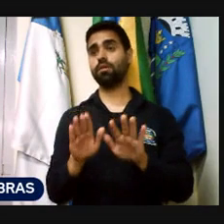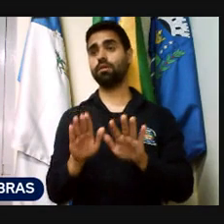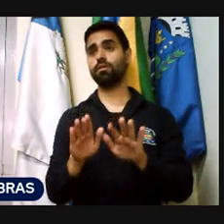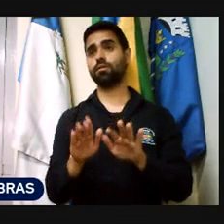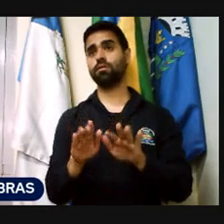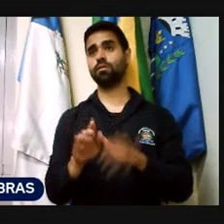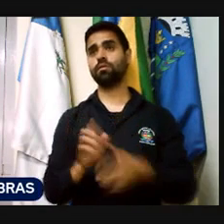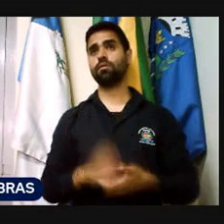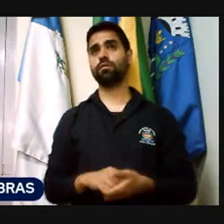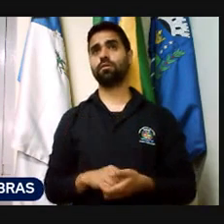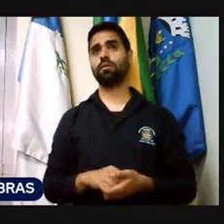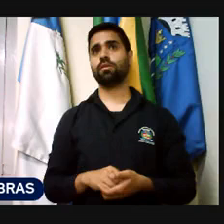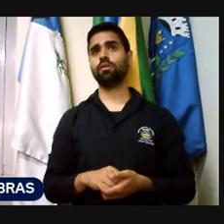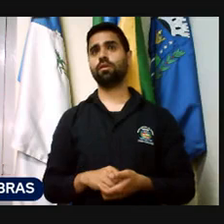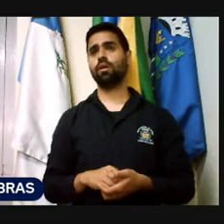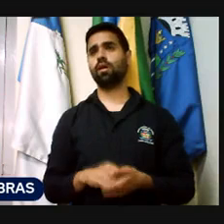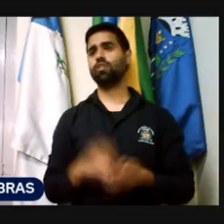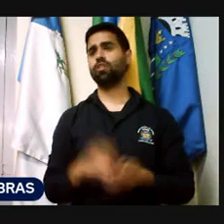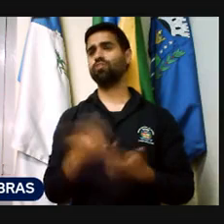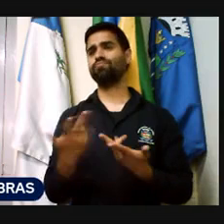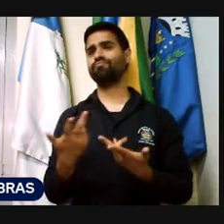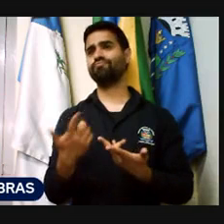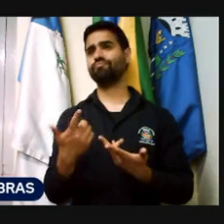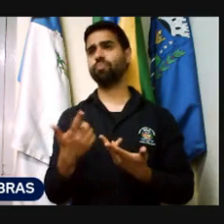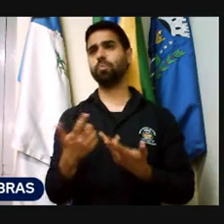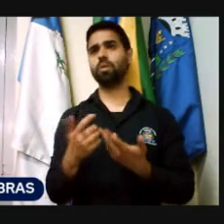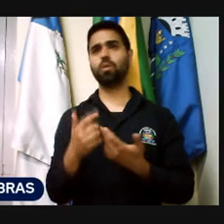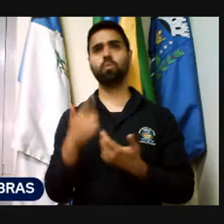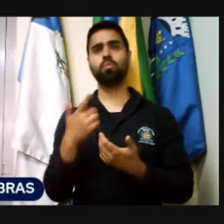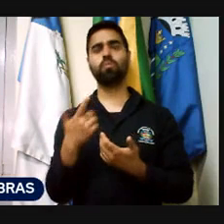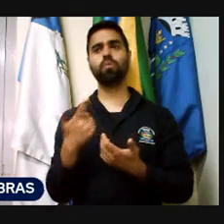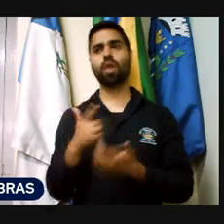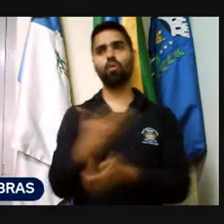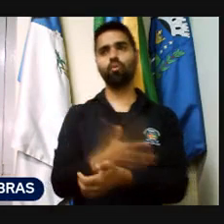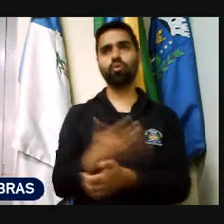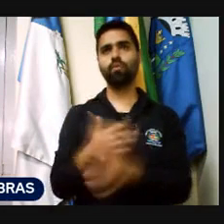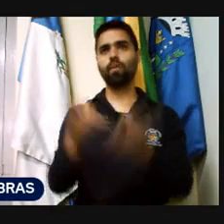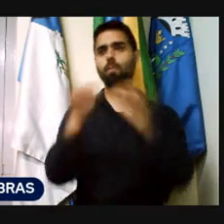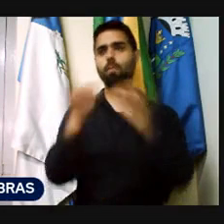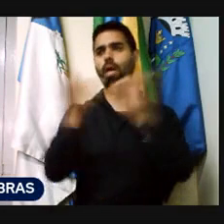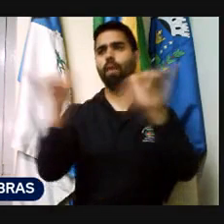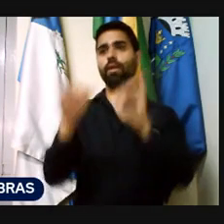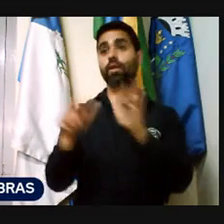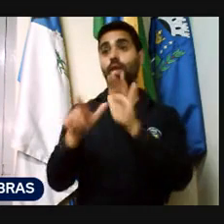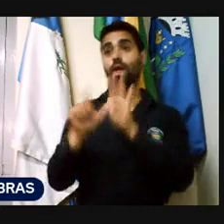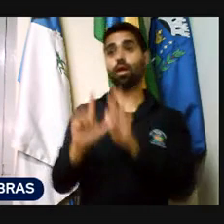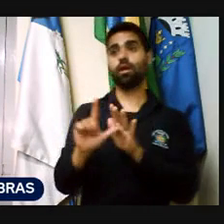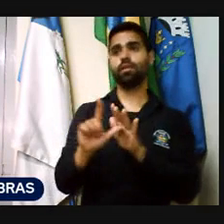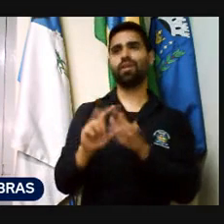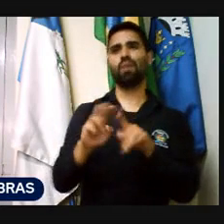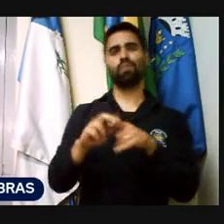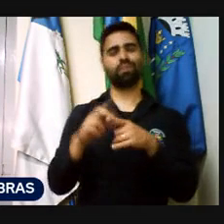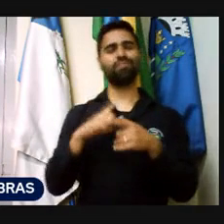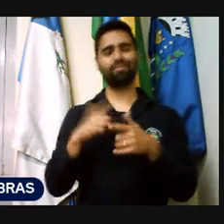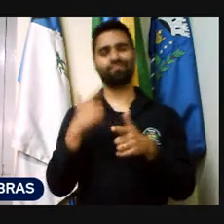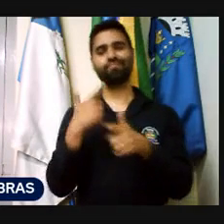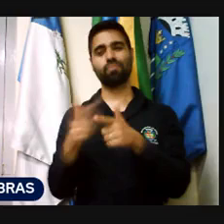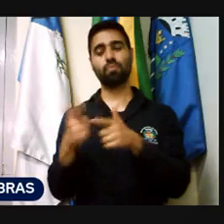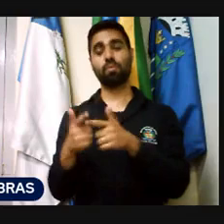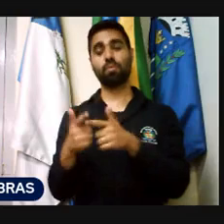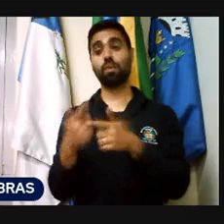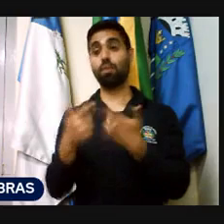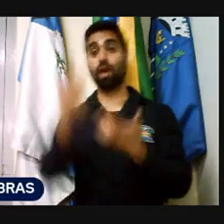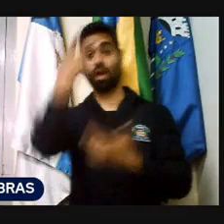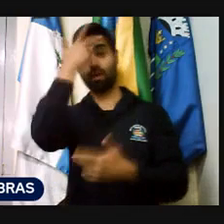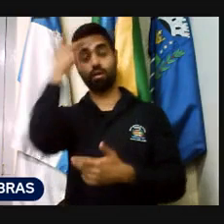homem de muito de ficar anunciando antes do tempo, e às vezes sofre com isso, porque as